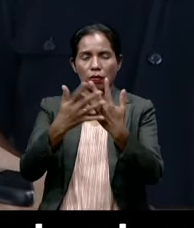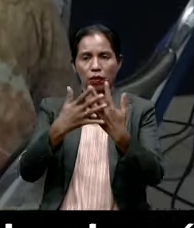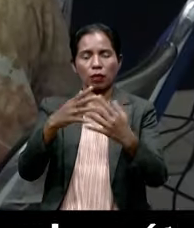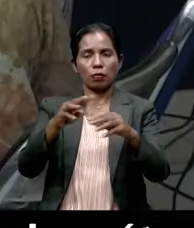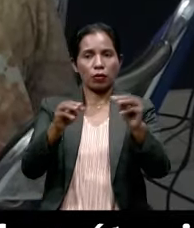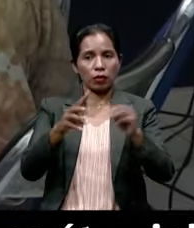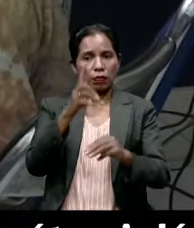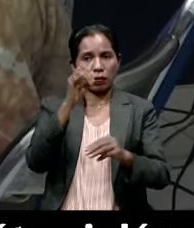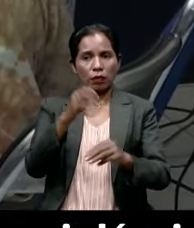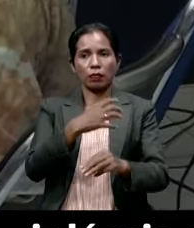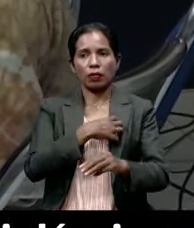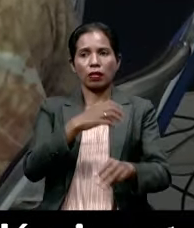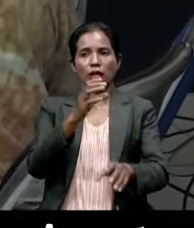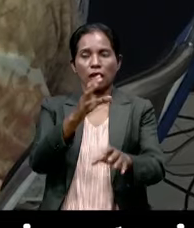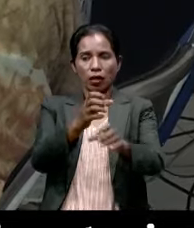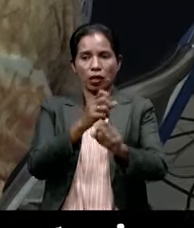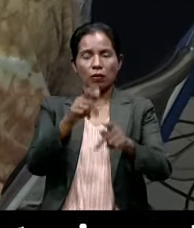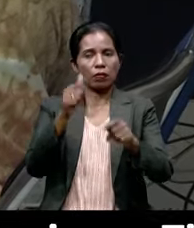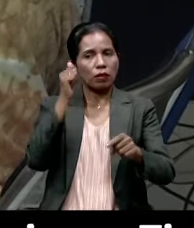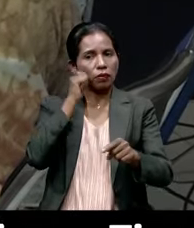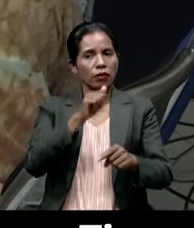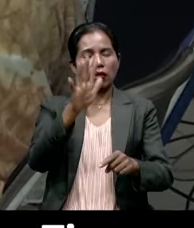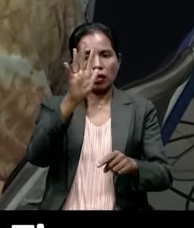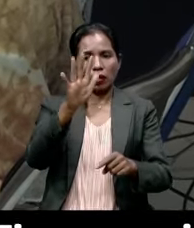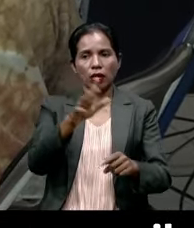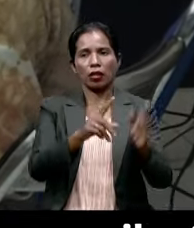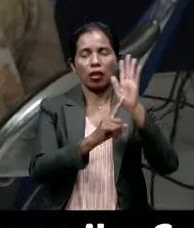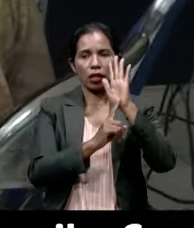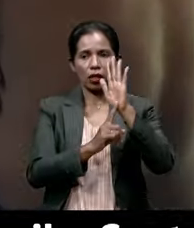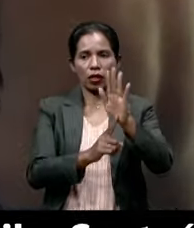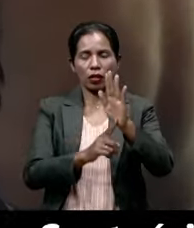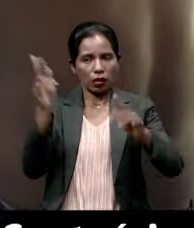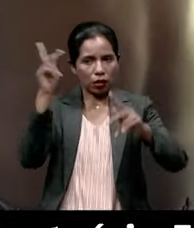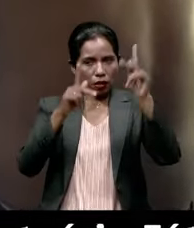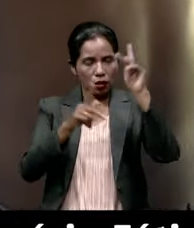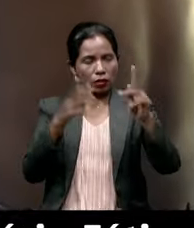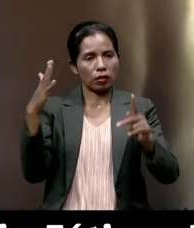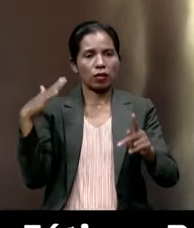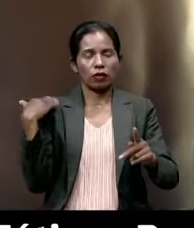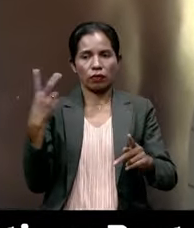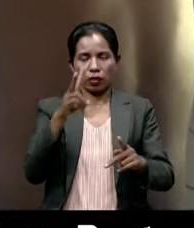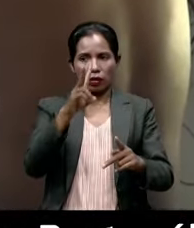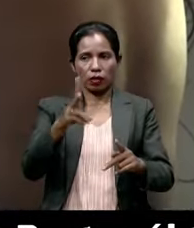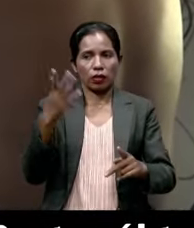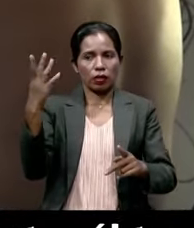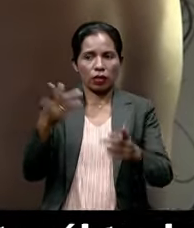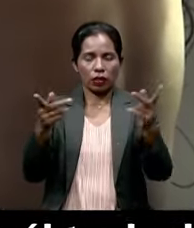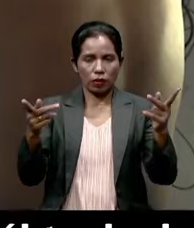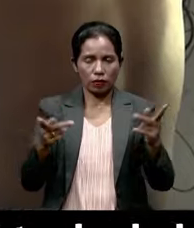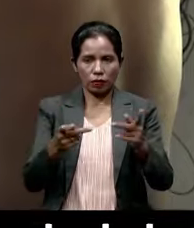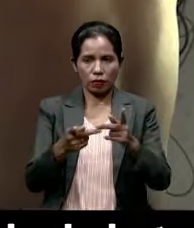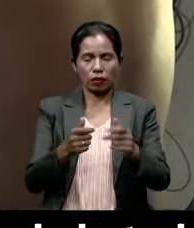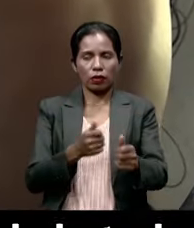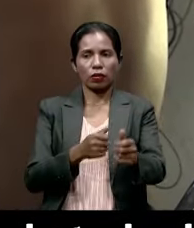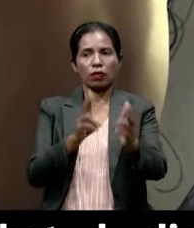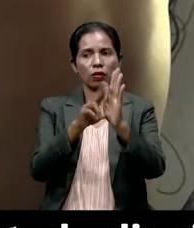ne pentelimos asegura cidadão estrangeiro feto na Lima, orisai testemunha ba caso refere. Jovem na ruane ia hela sela detenção ho di cumpri